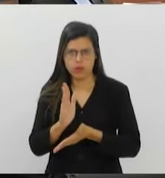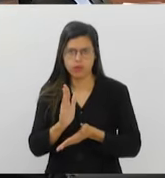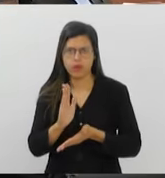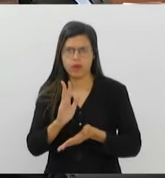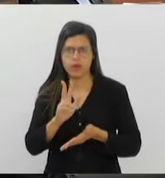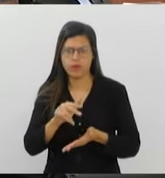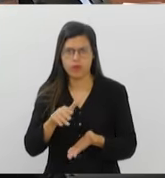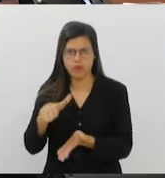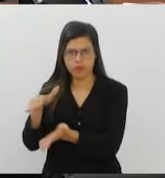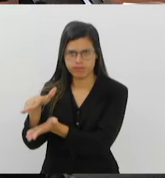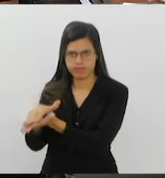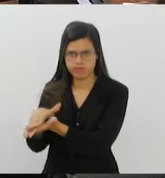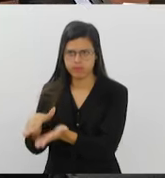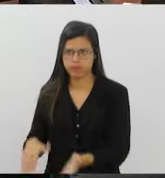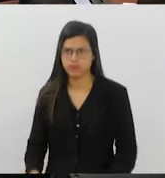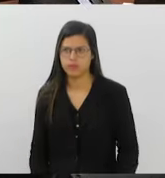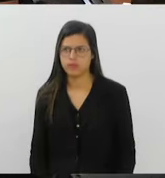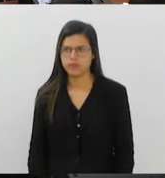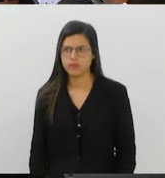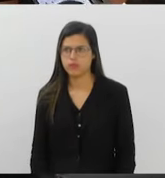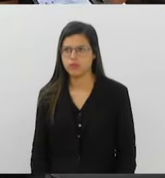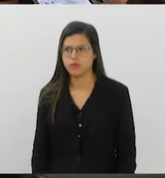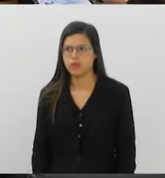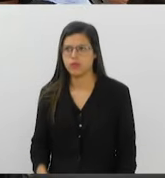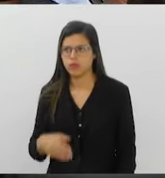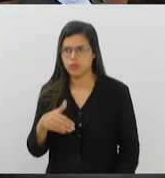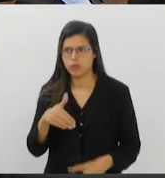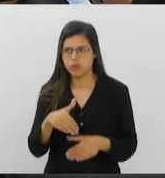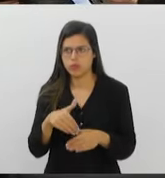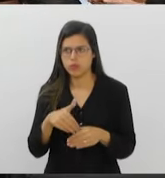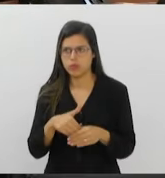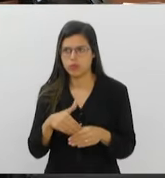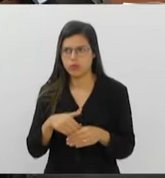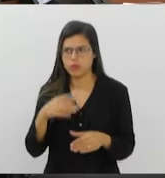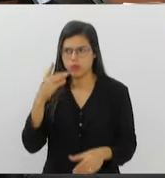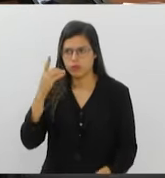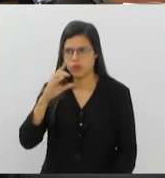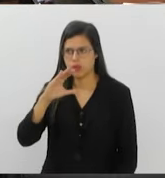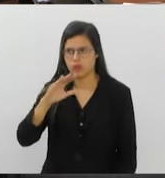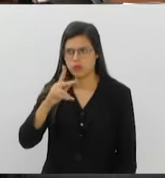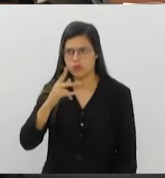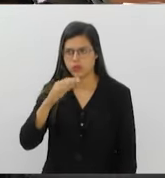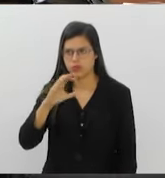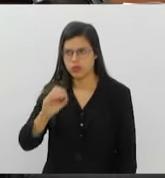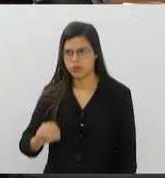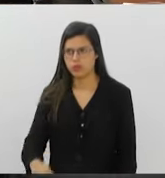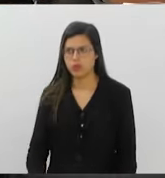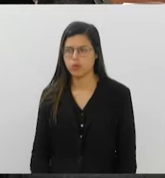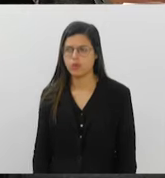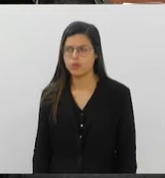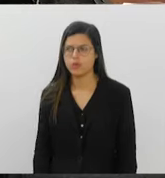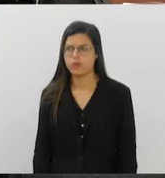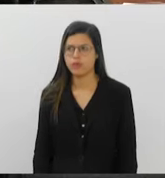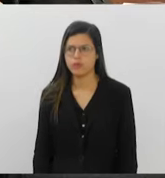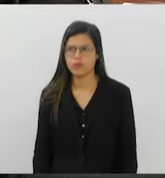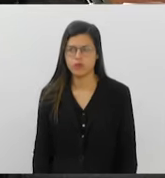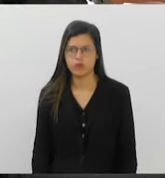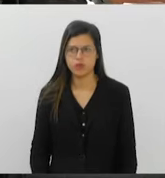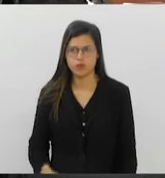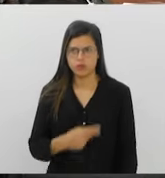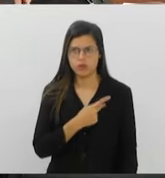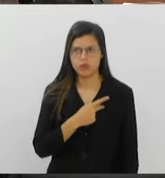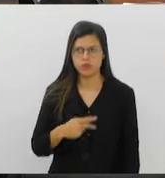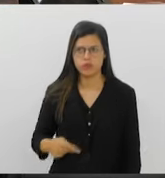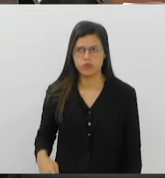a promulgação. Declaração de voto, senhor presidente. Declaração de voto, deputado Chico Machado, em seguida, deputado Tony Vieira. Senhor presidente, eu, antes de